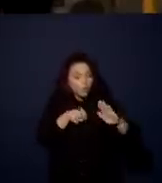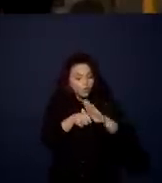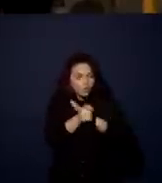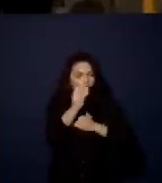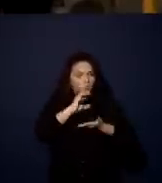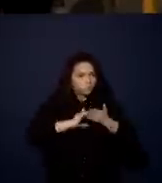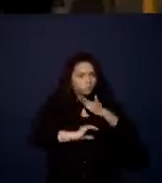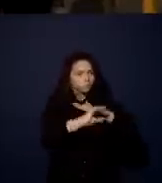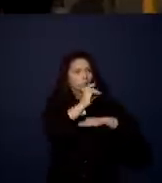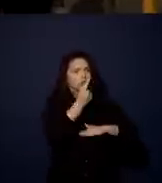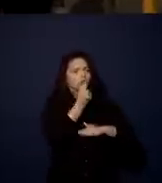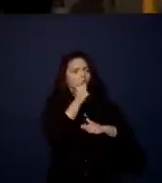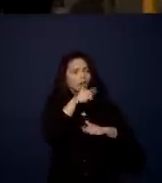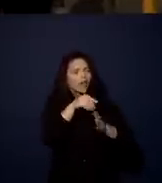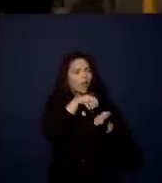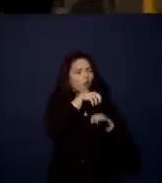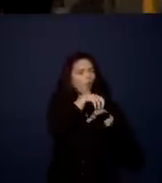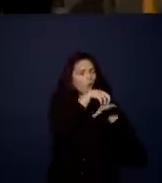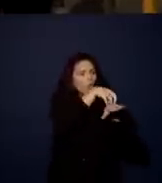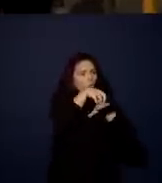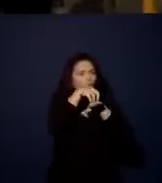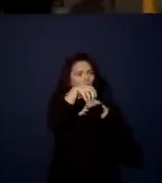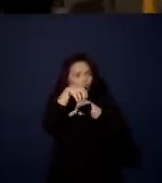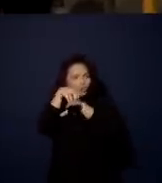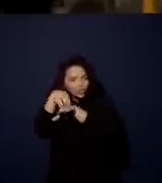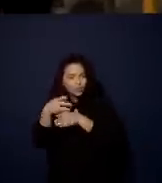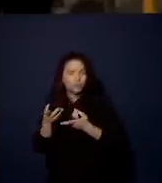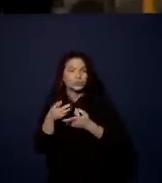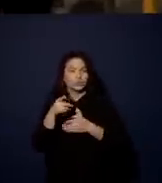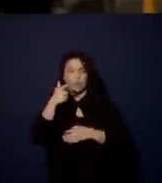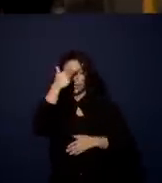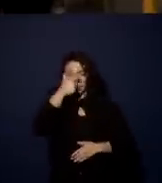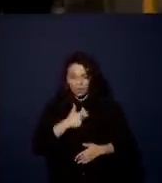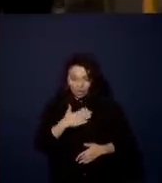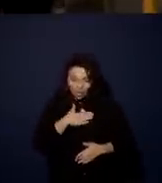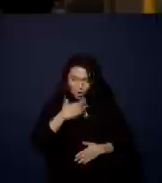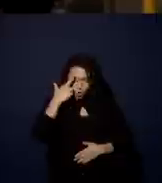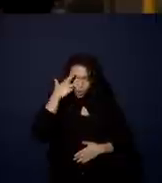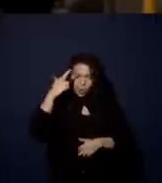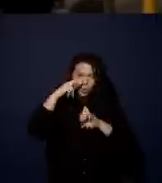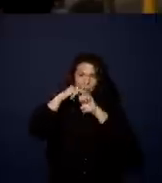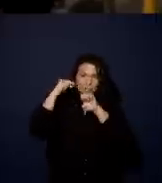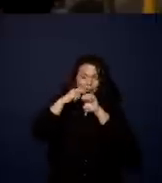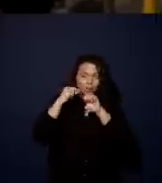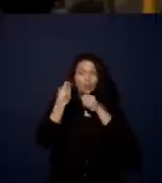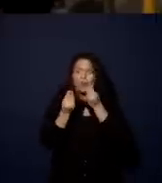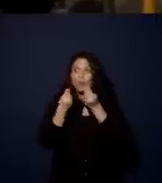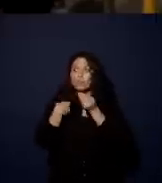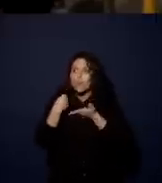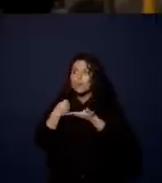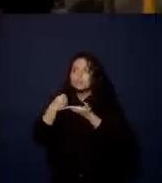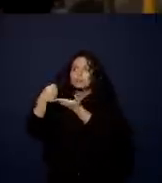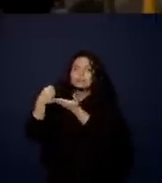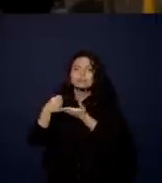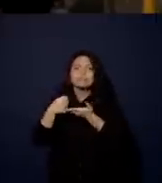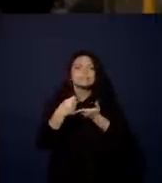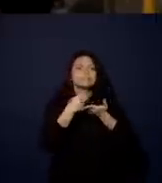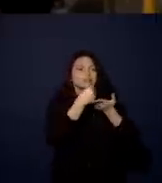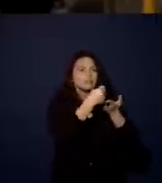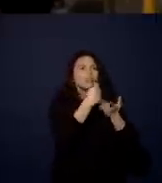da frente desses vendedores um peso enorme de carregar estoque literalmente